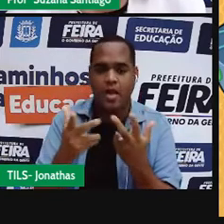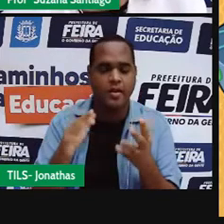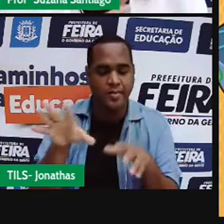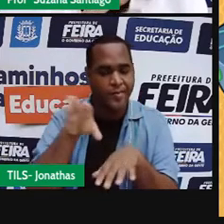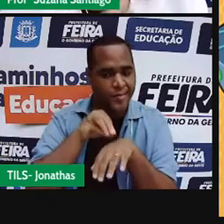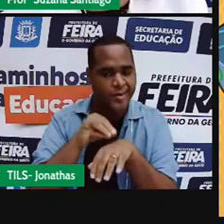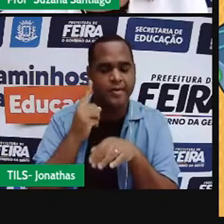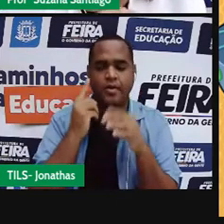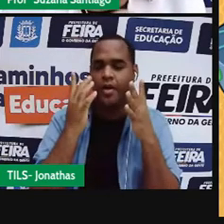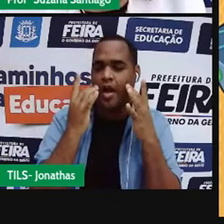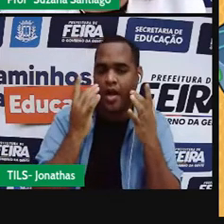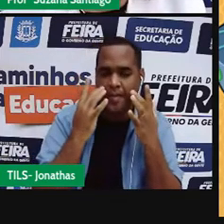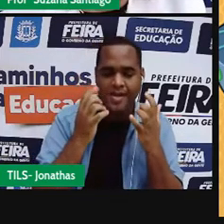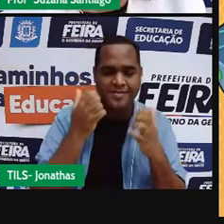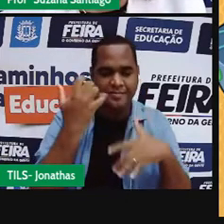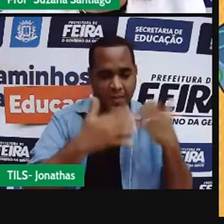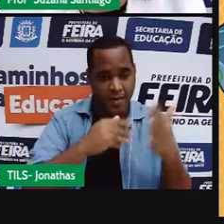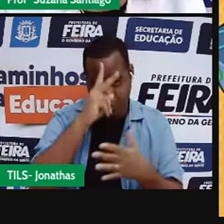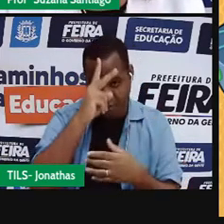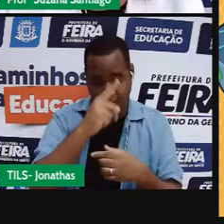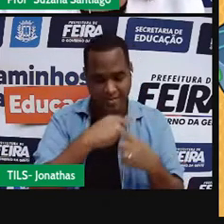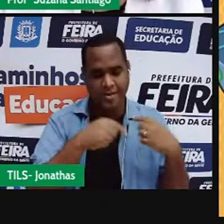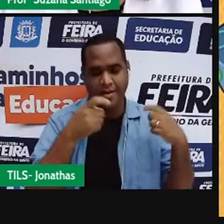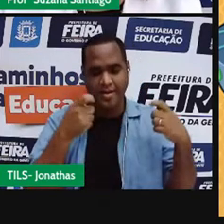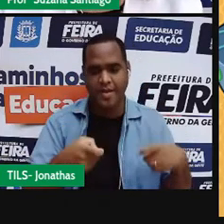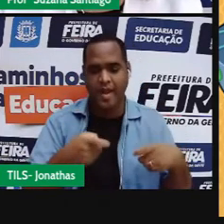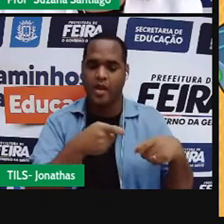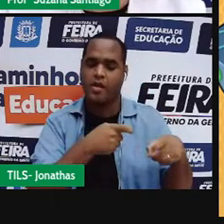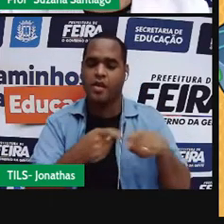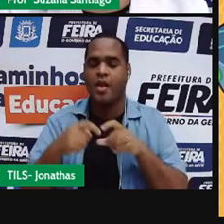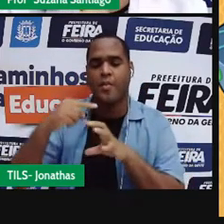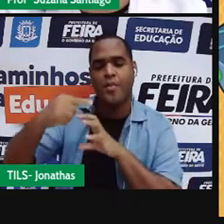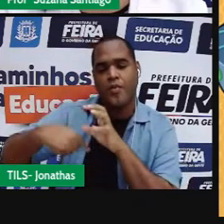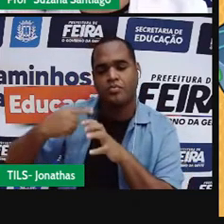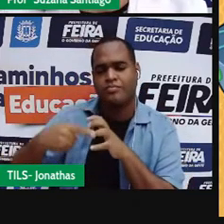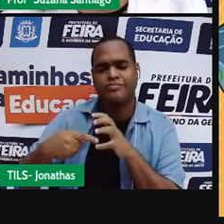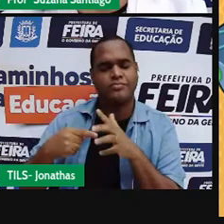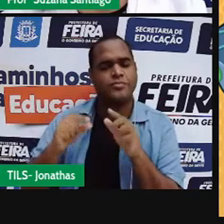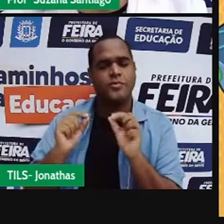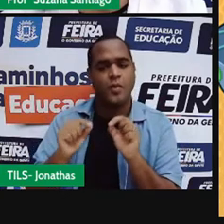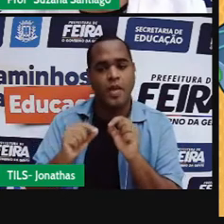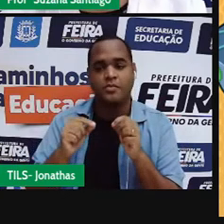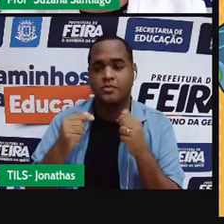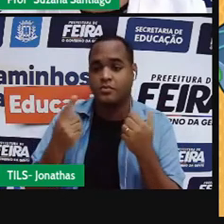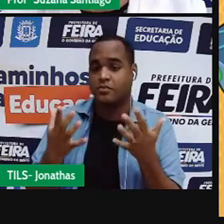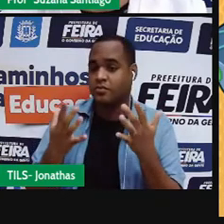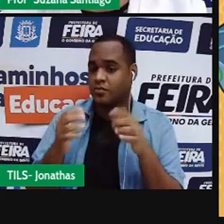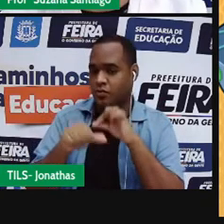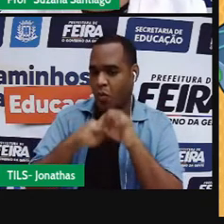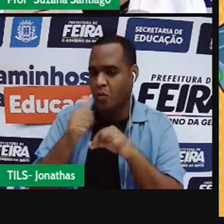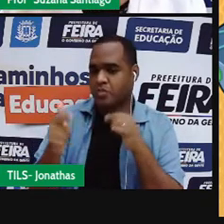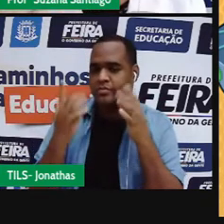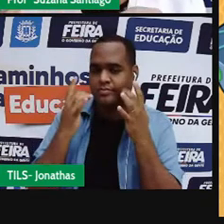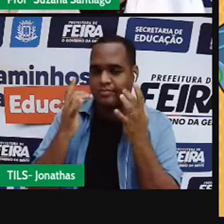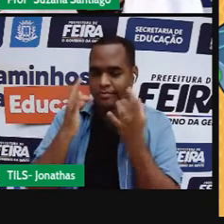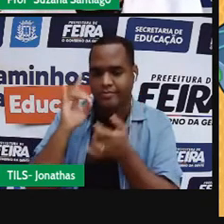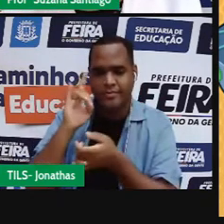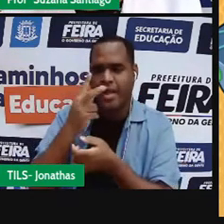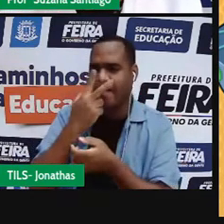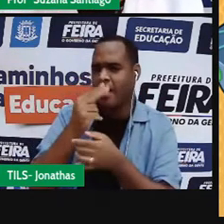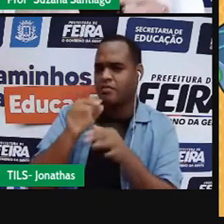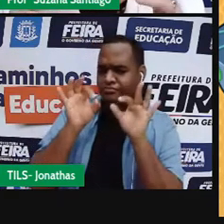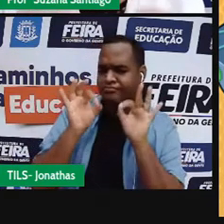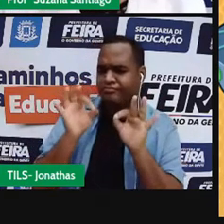história da Guerra dos Mundos e transformou em um radioteatro. Acontece que ele fez tão bem